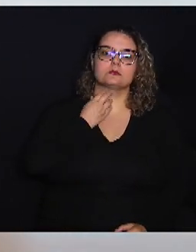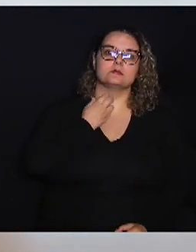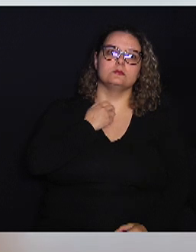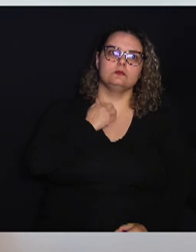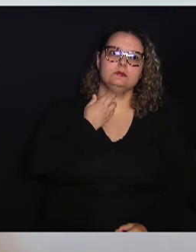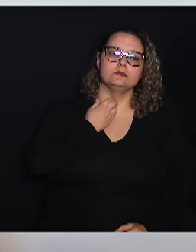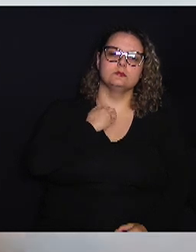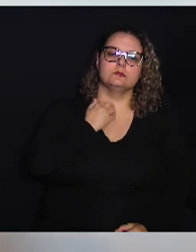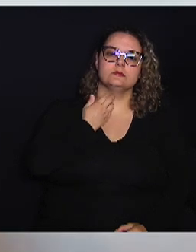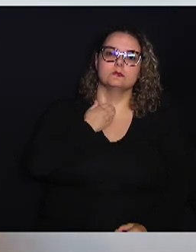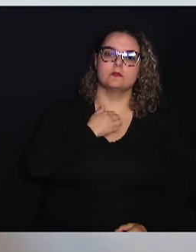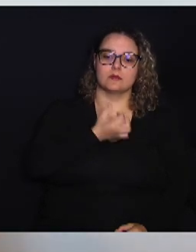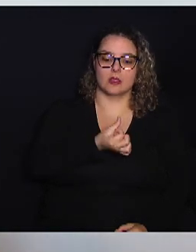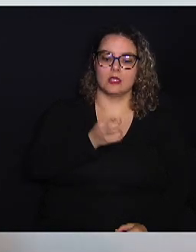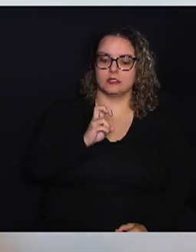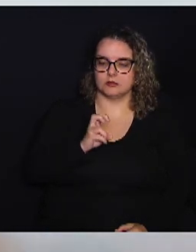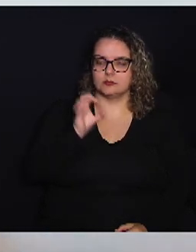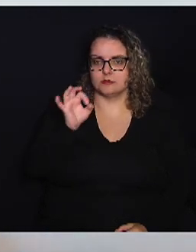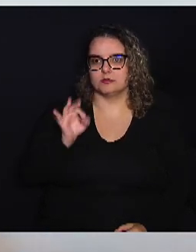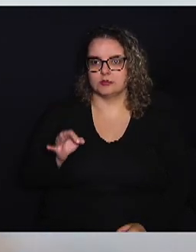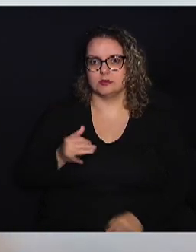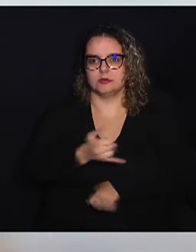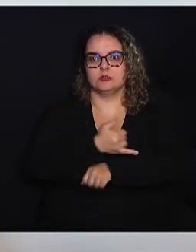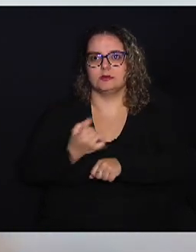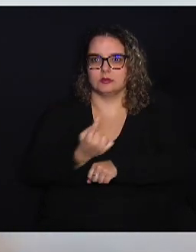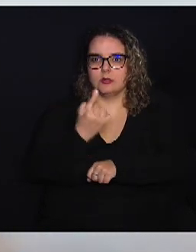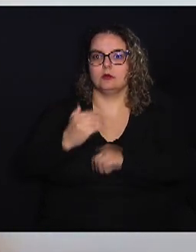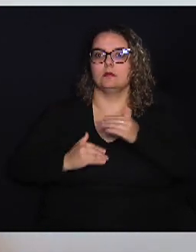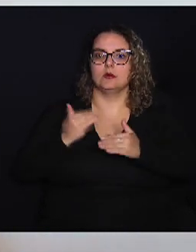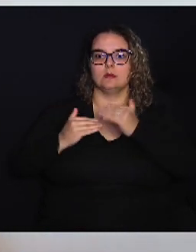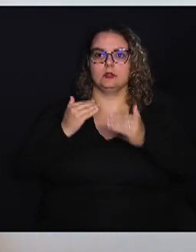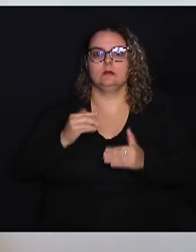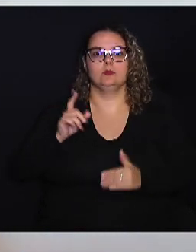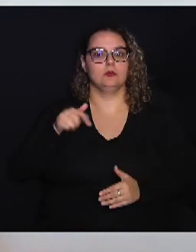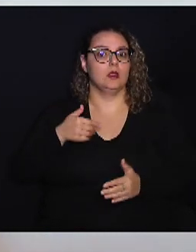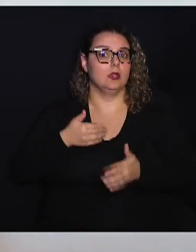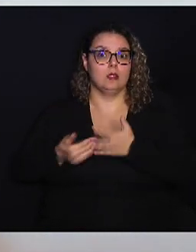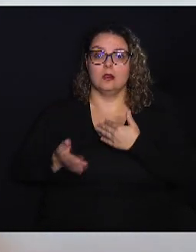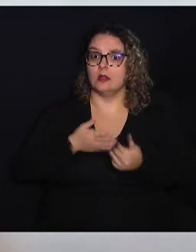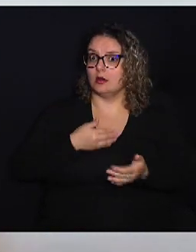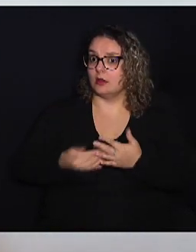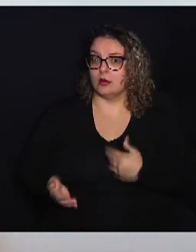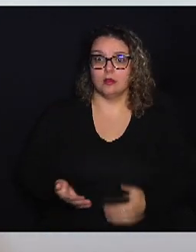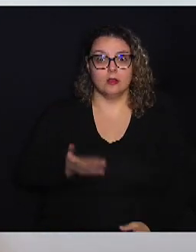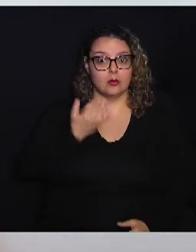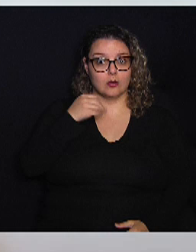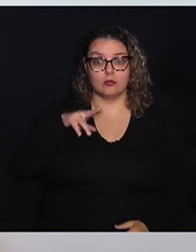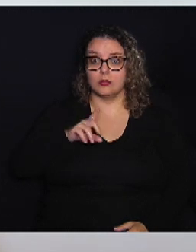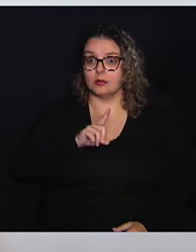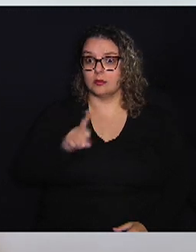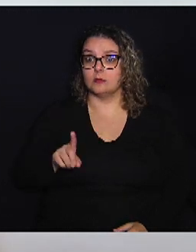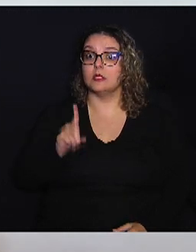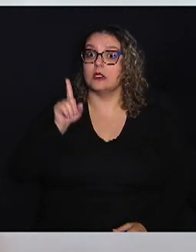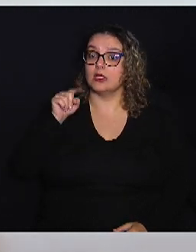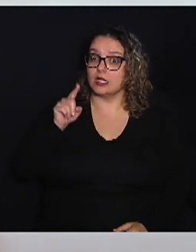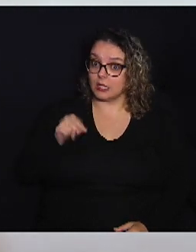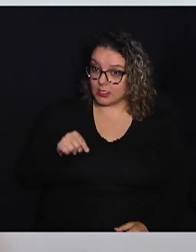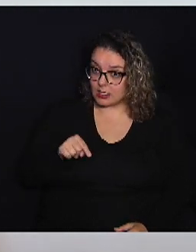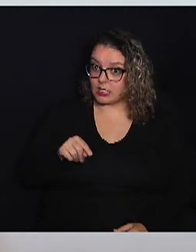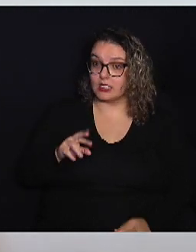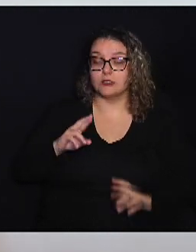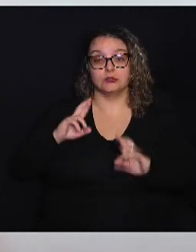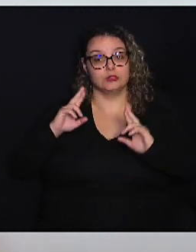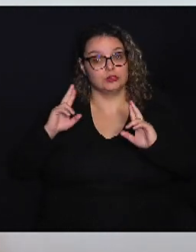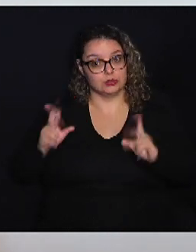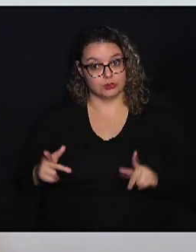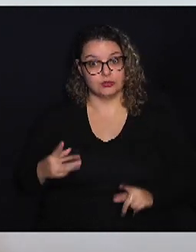65% do colesterol que nós produzimos, ele é produzido independente de você comer ou não. Mas é justamente essa diferença